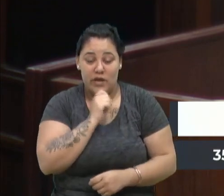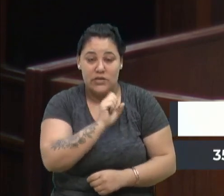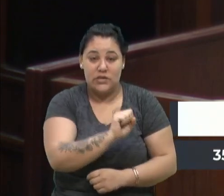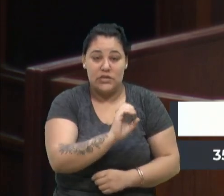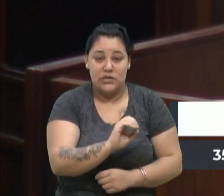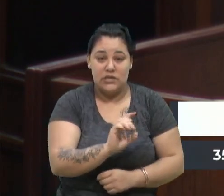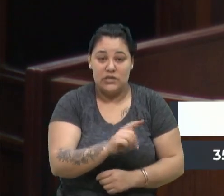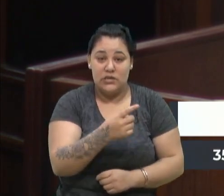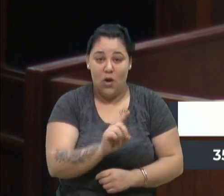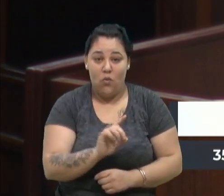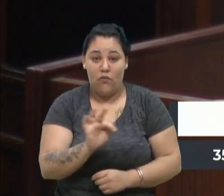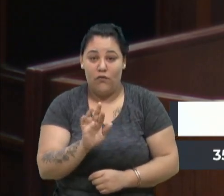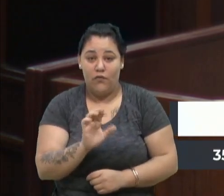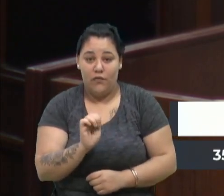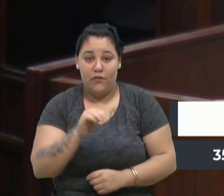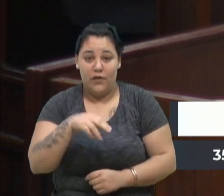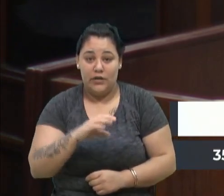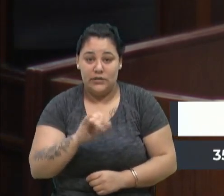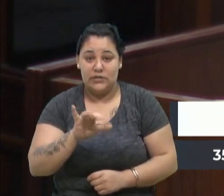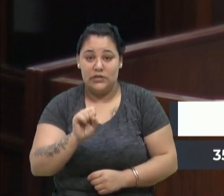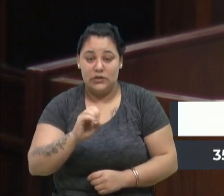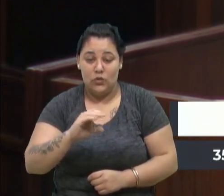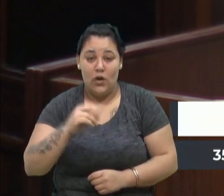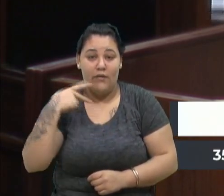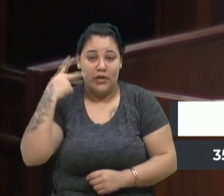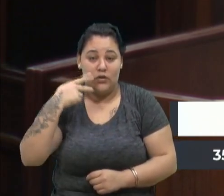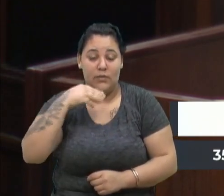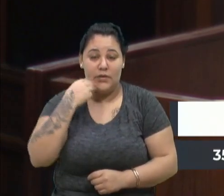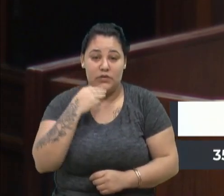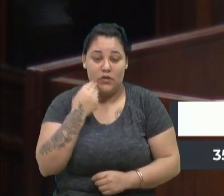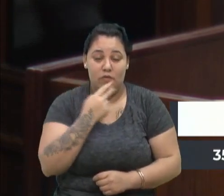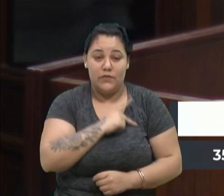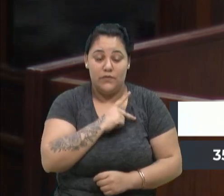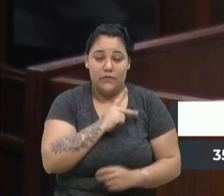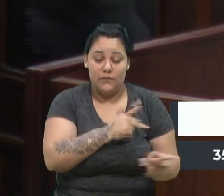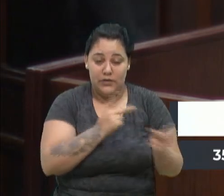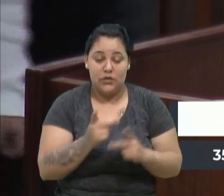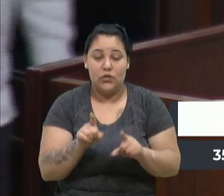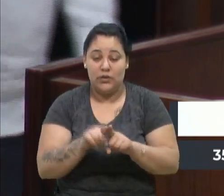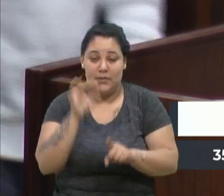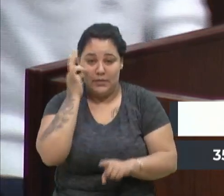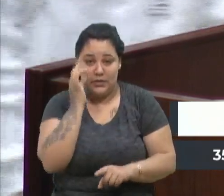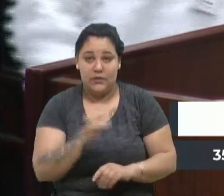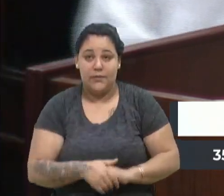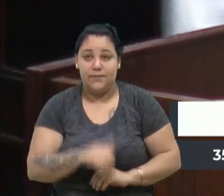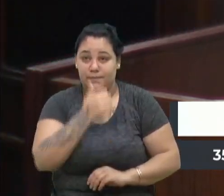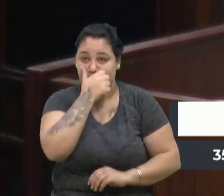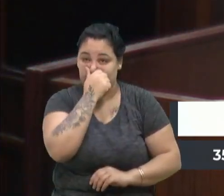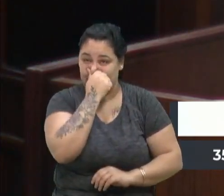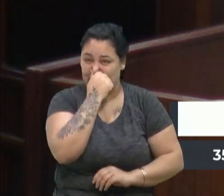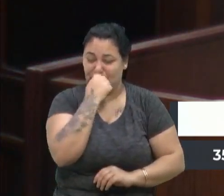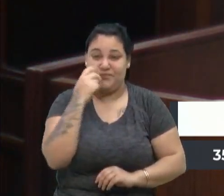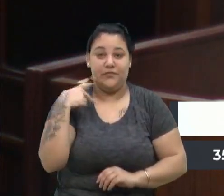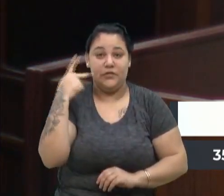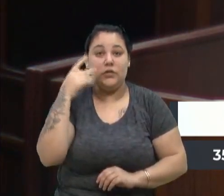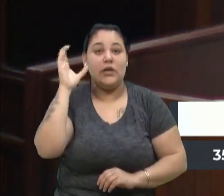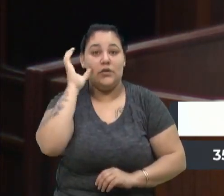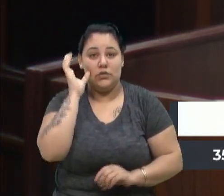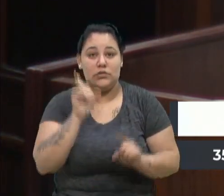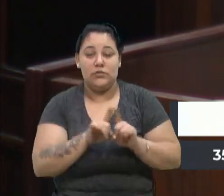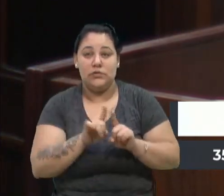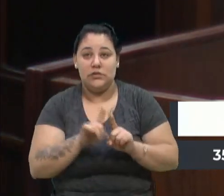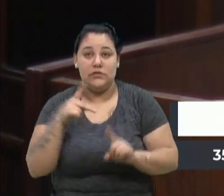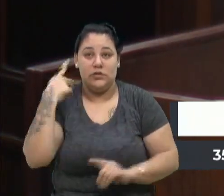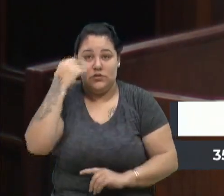que a vereadora Marisol esteve lá, o vereador, eu sei que o vereador Cadori e o vereador